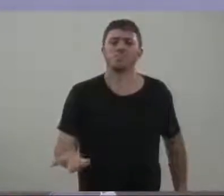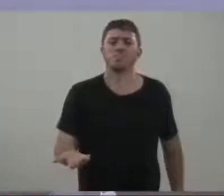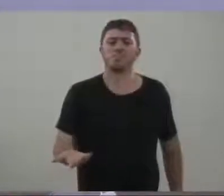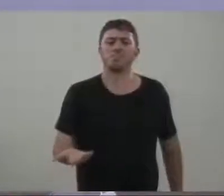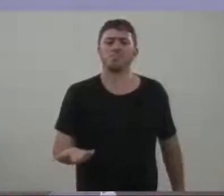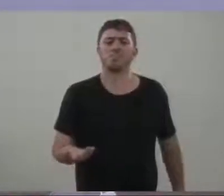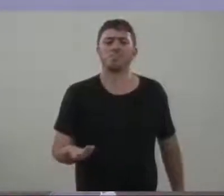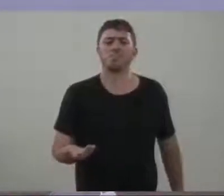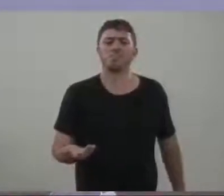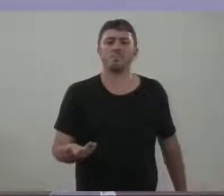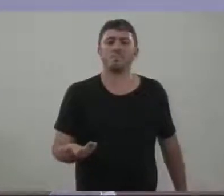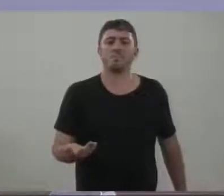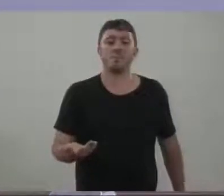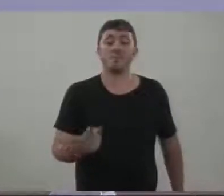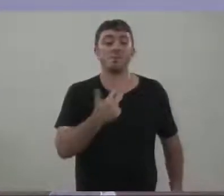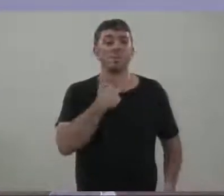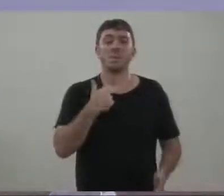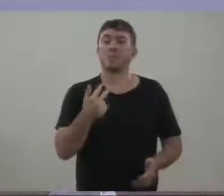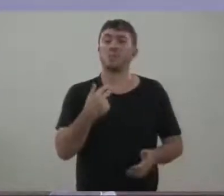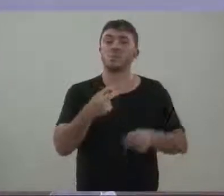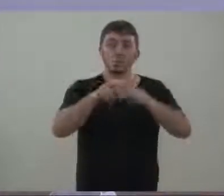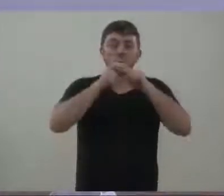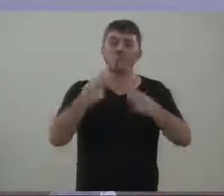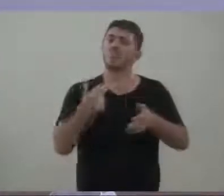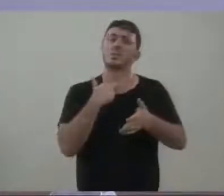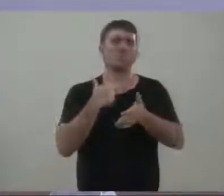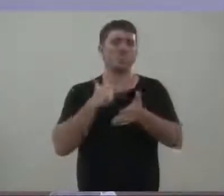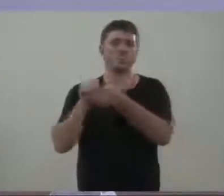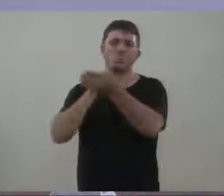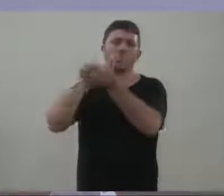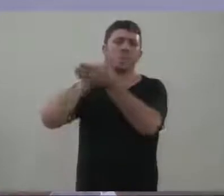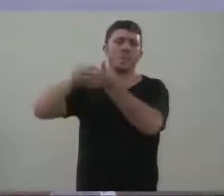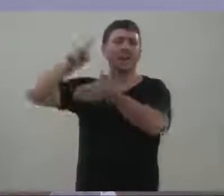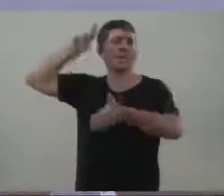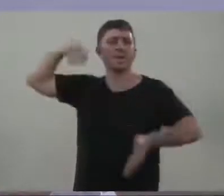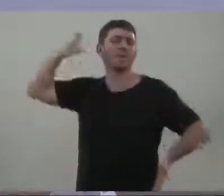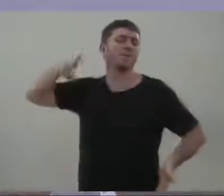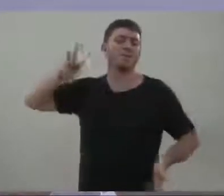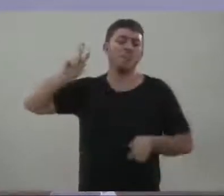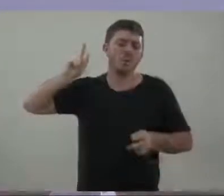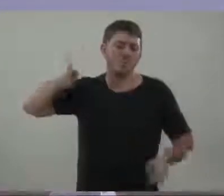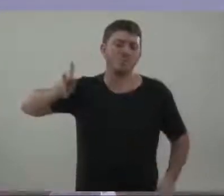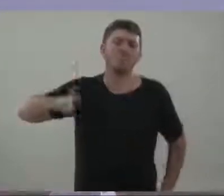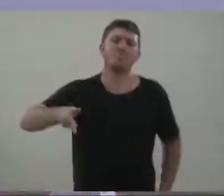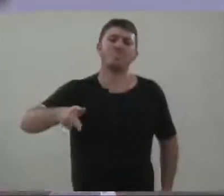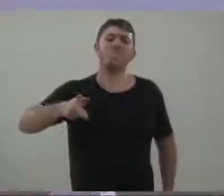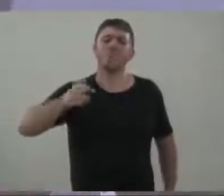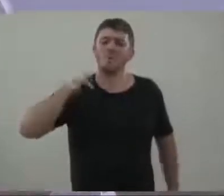isso que nós não podemos apagar a história. Porque daqui 10, 20, 30, 50,